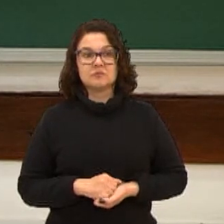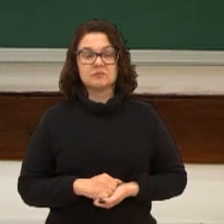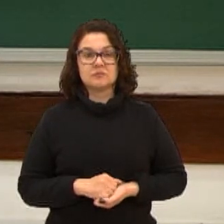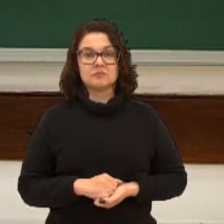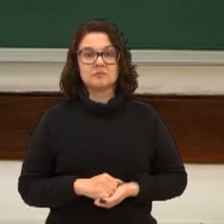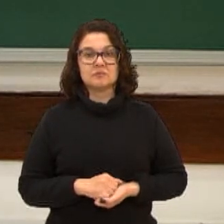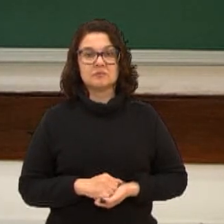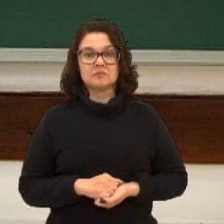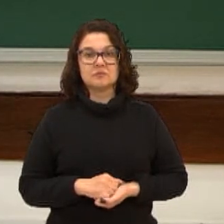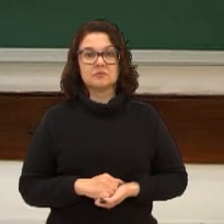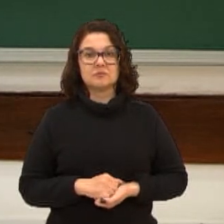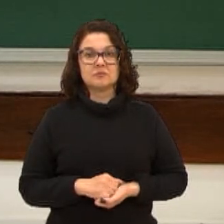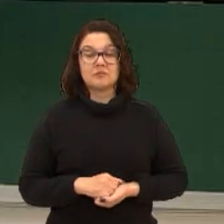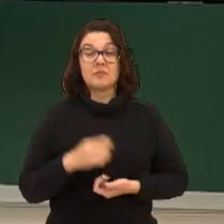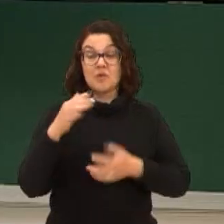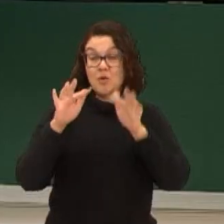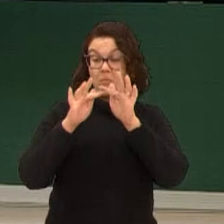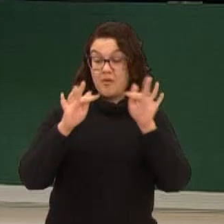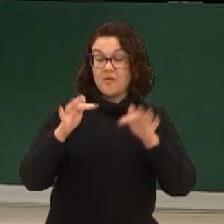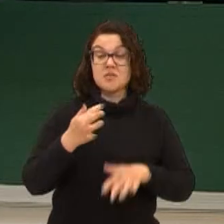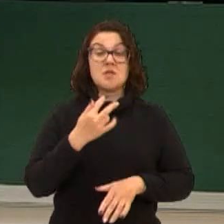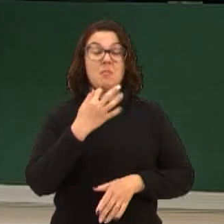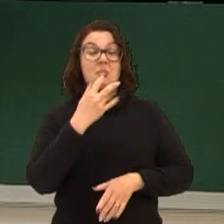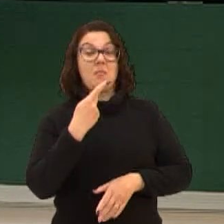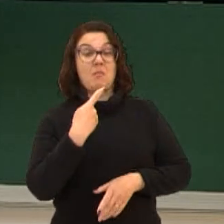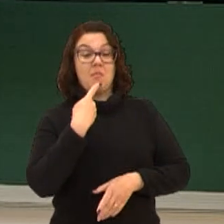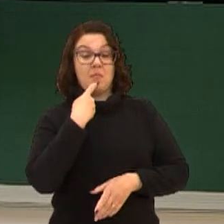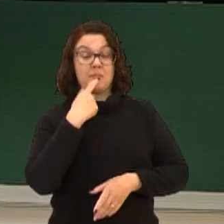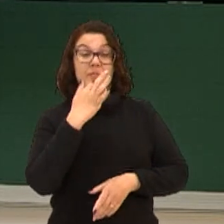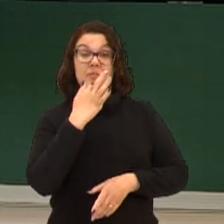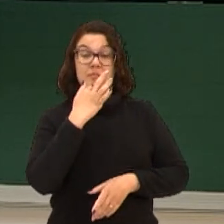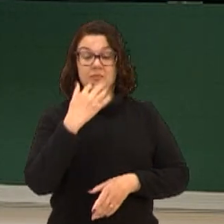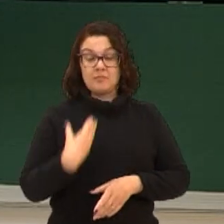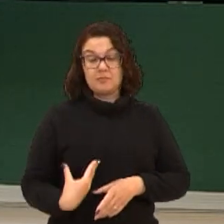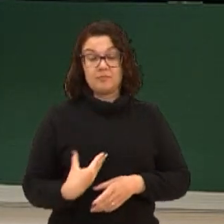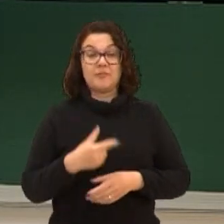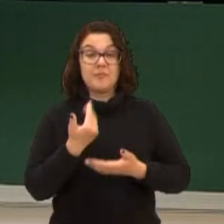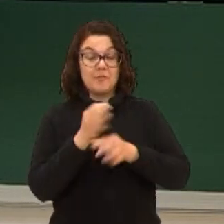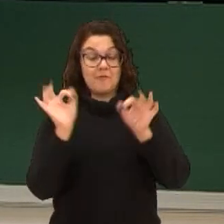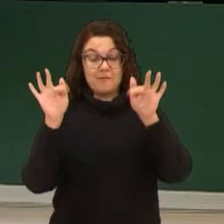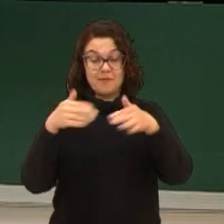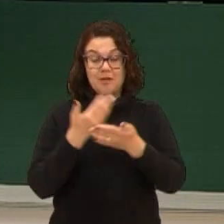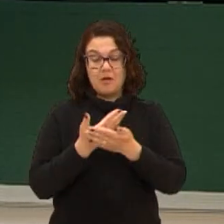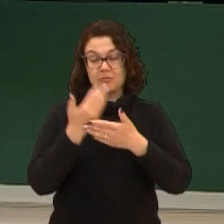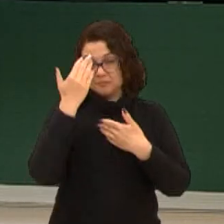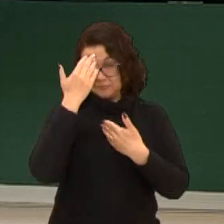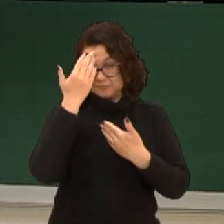frase do Paulo Freire para nós encerrarmos a nossa aula de hoje.